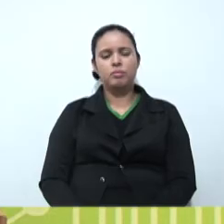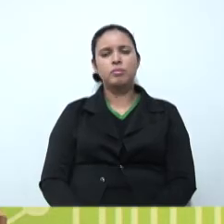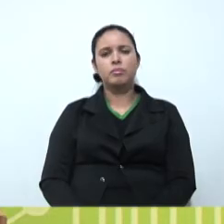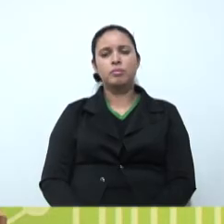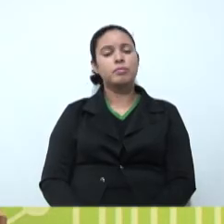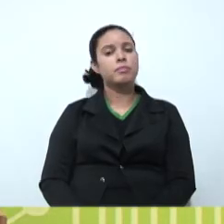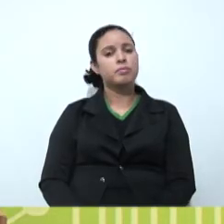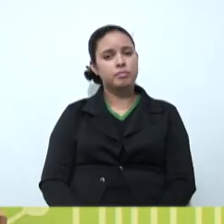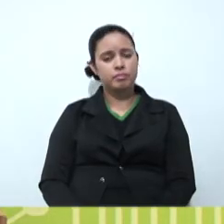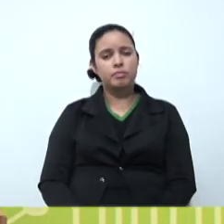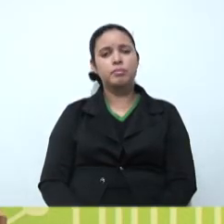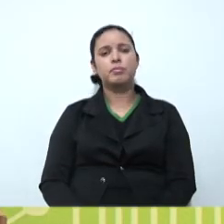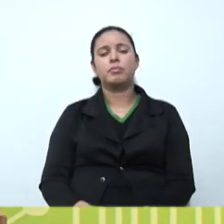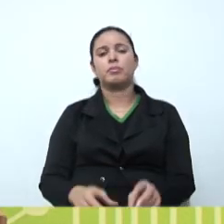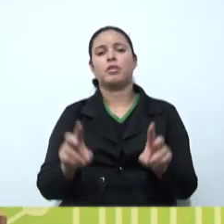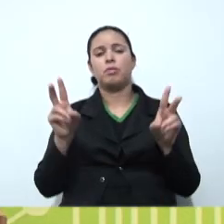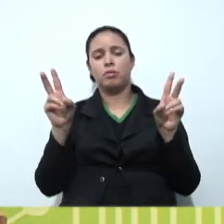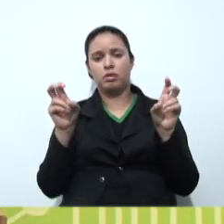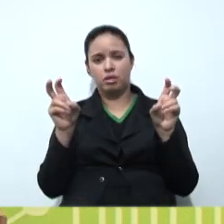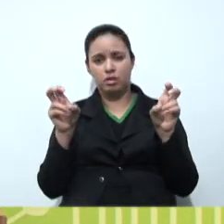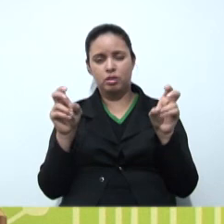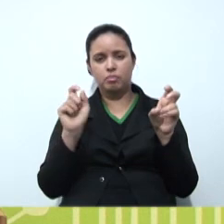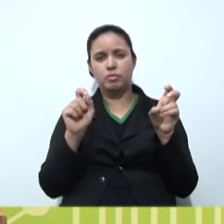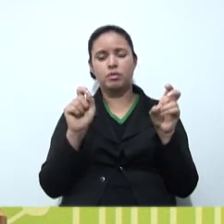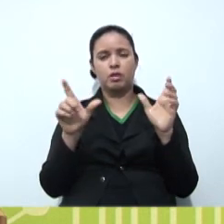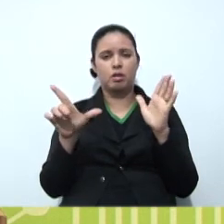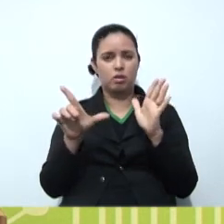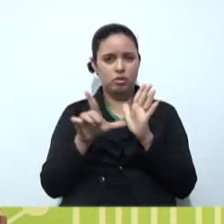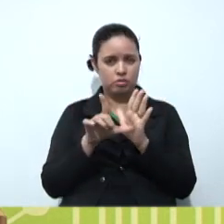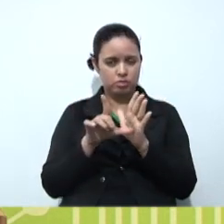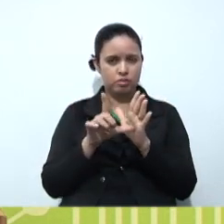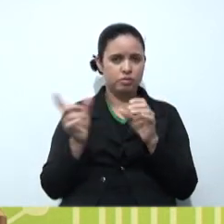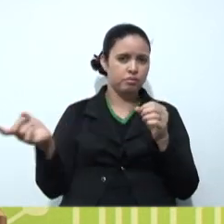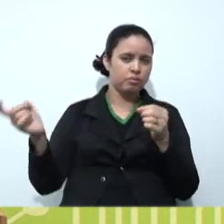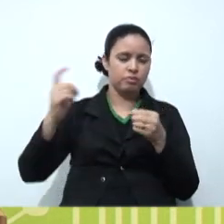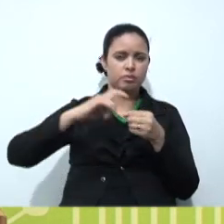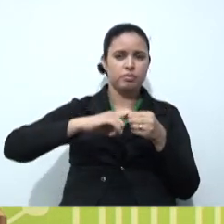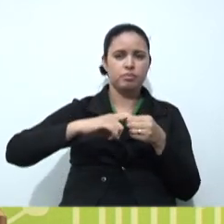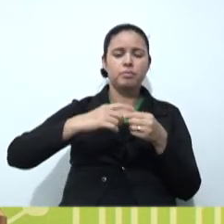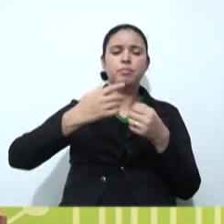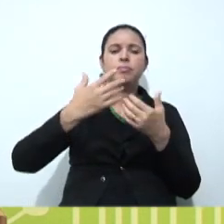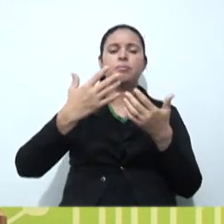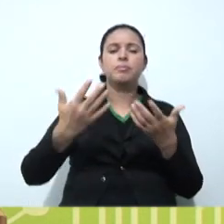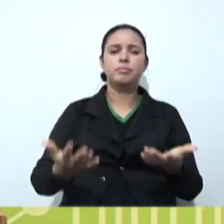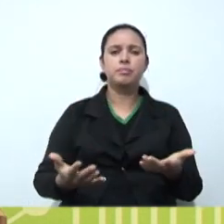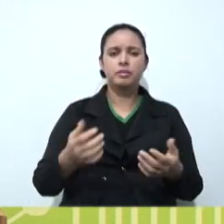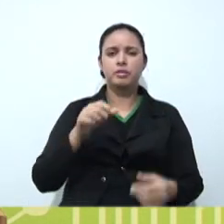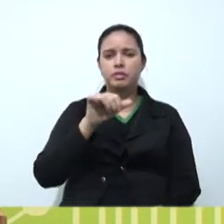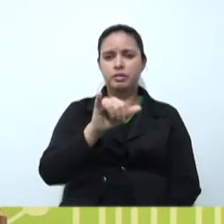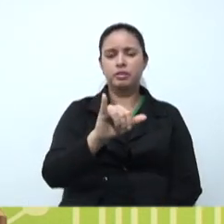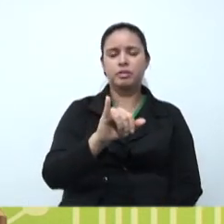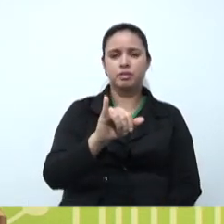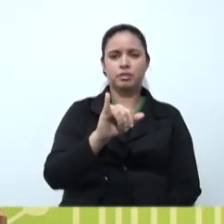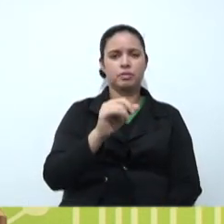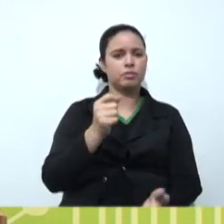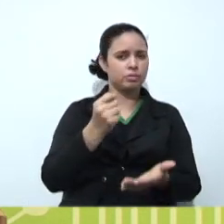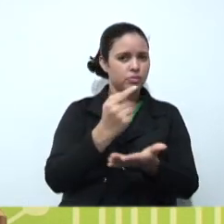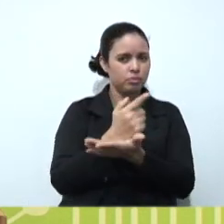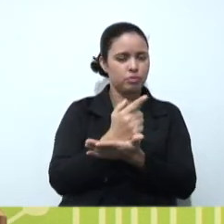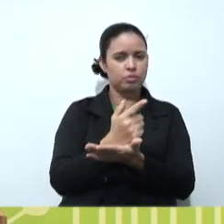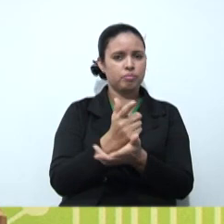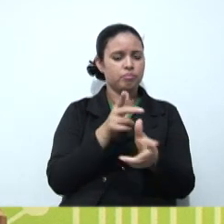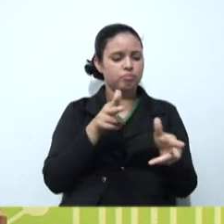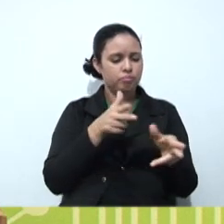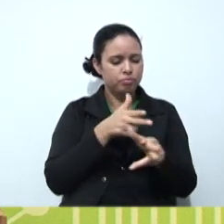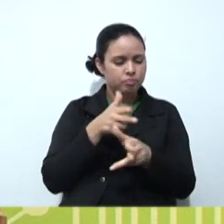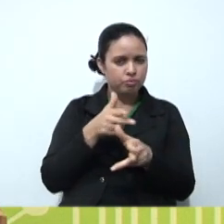num assunto, era exatamente o tópico que eu ia puxar, que era da logística reversa. Você com certeza, se você conhece alguém que compra